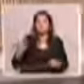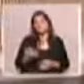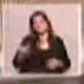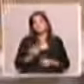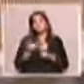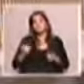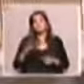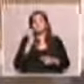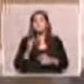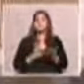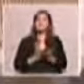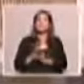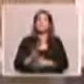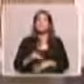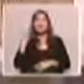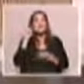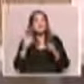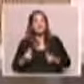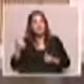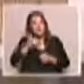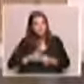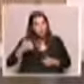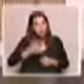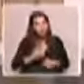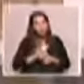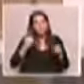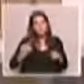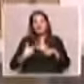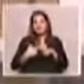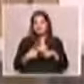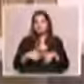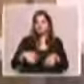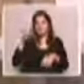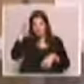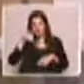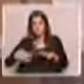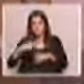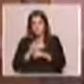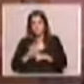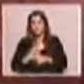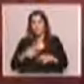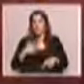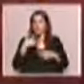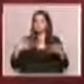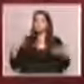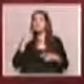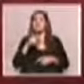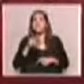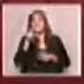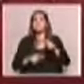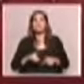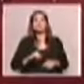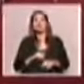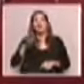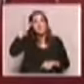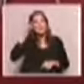manter proteína de alto valor biológico, porque há uma coisa muito interessante nos laticínios. Agora há uma corrente muito grande que diz que ninguém deve beber laticínios,